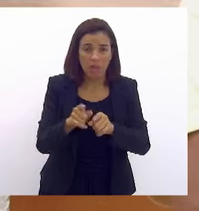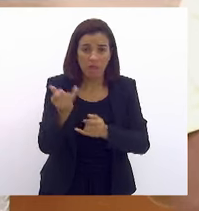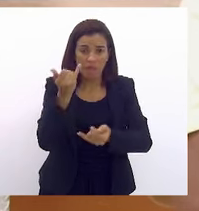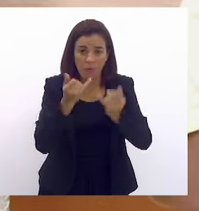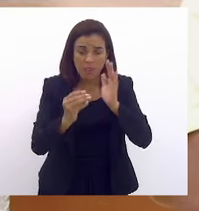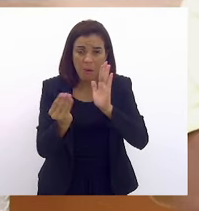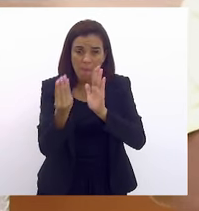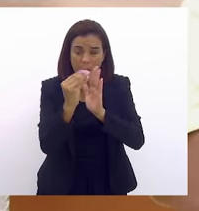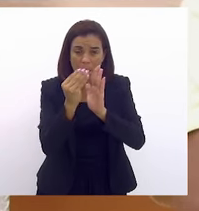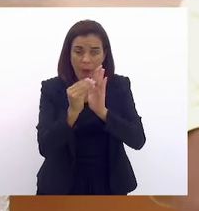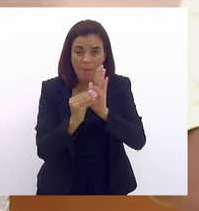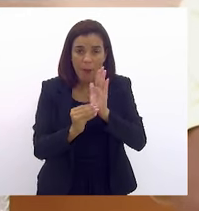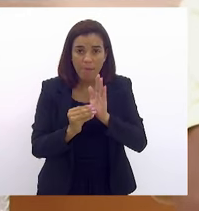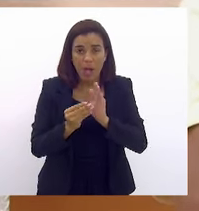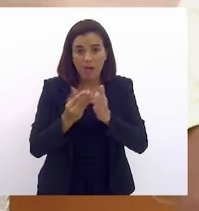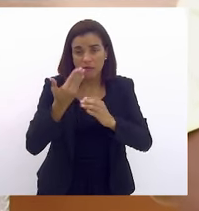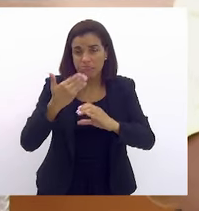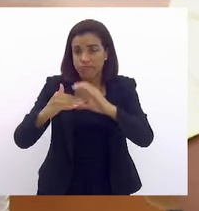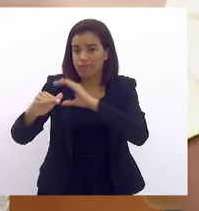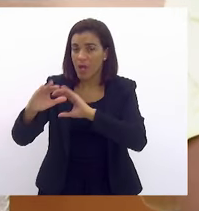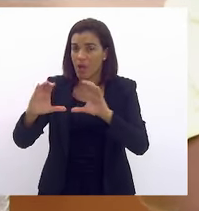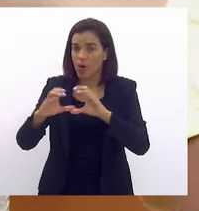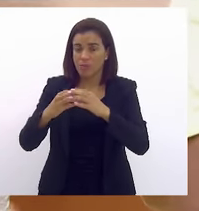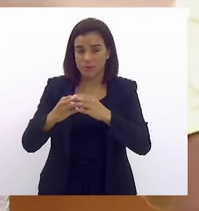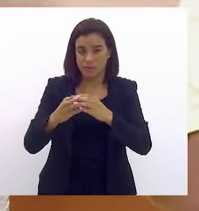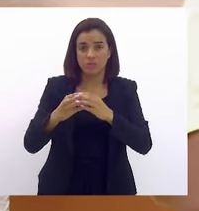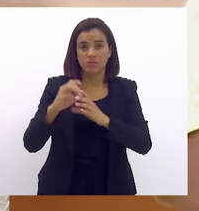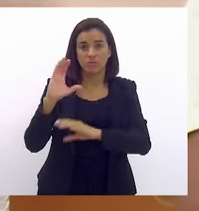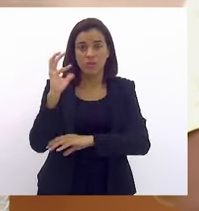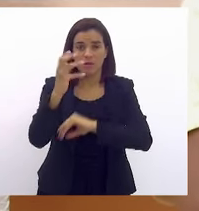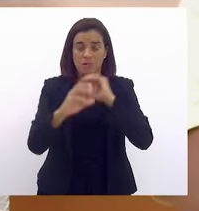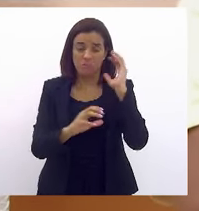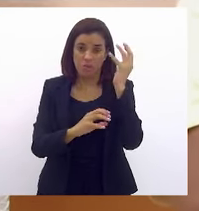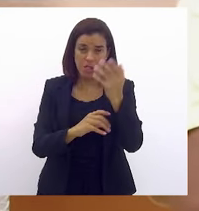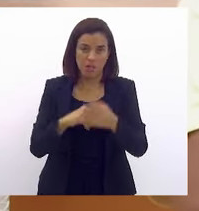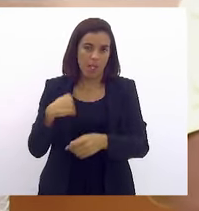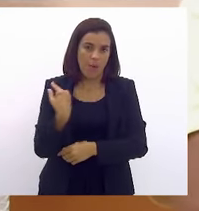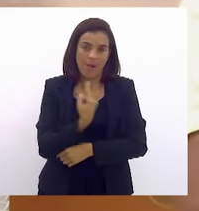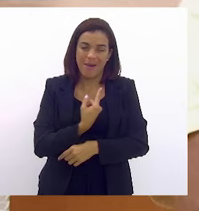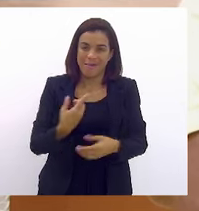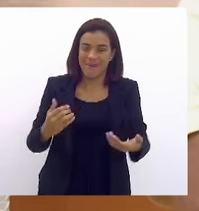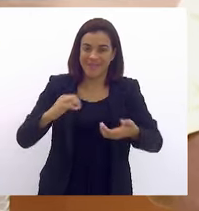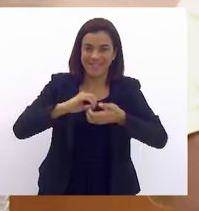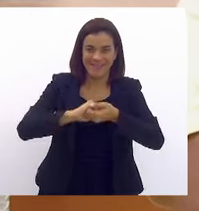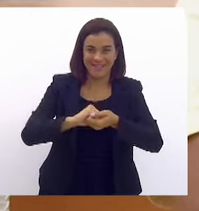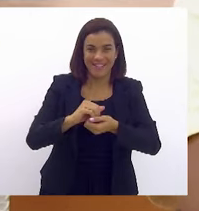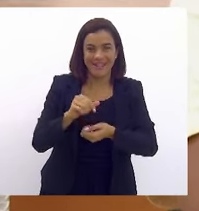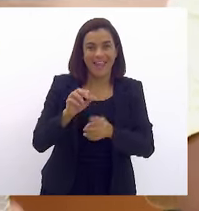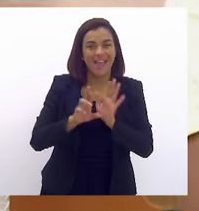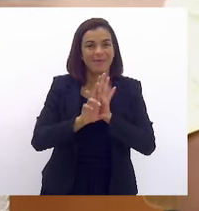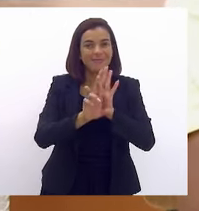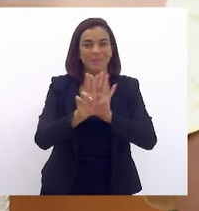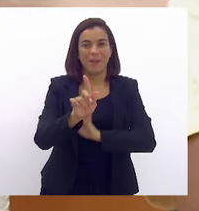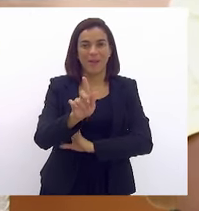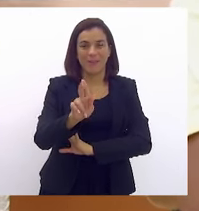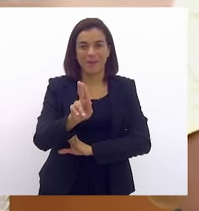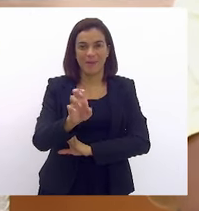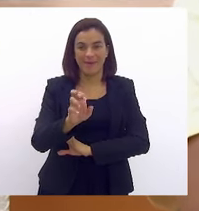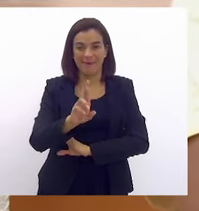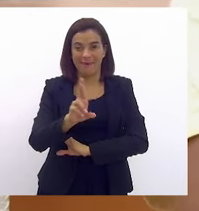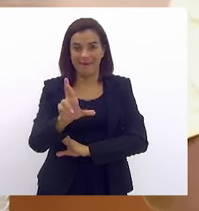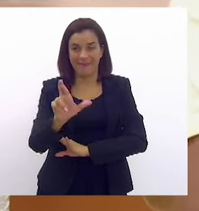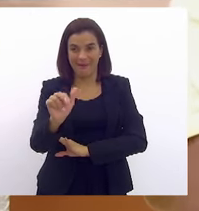Comissão de Defesa do Meio Ambiente da Alerj, que é uma grande parceira nossa aí na figura do Guerrard e da